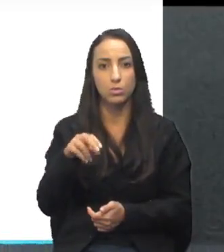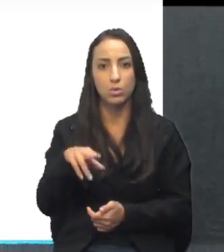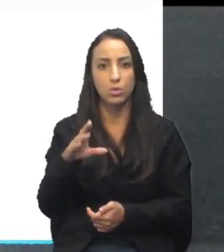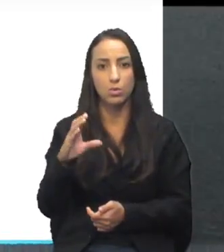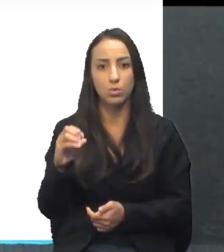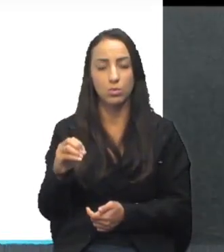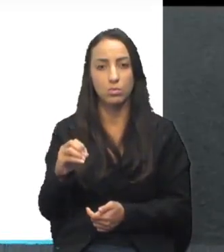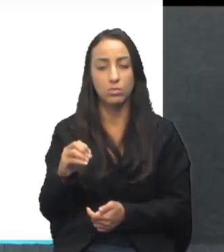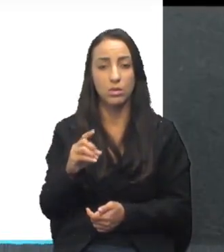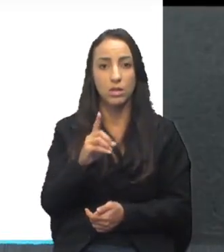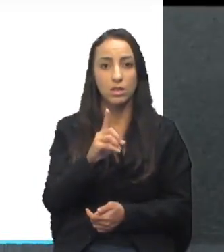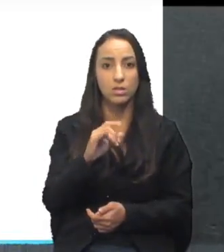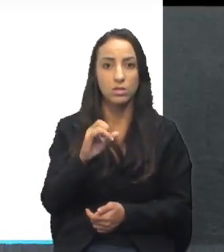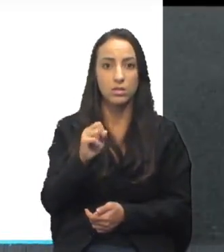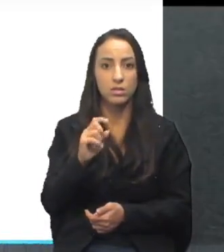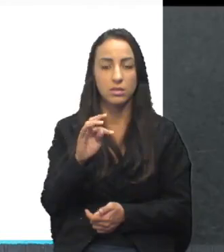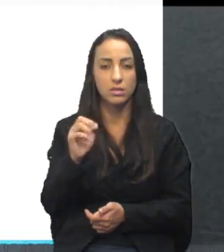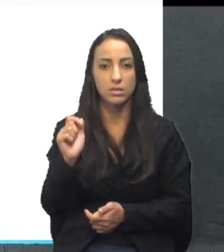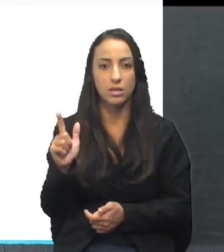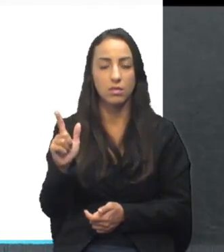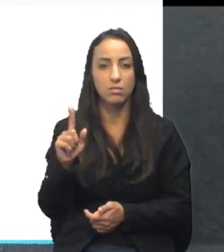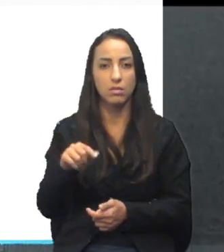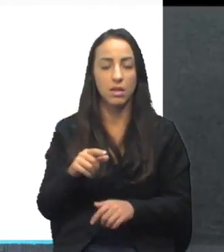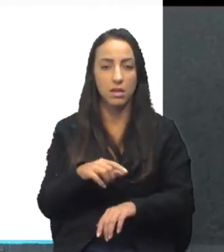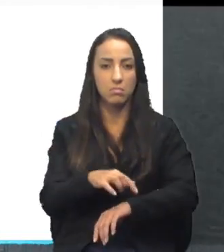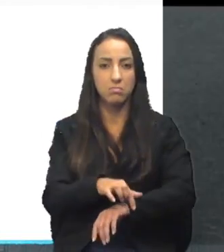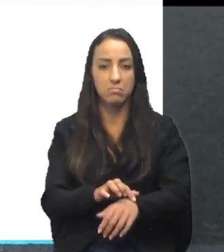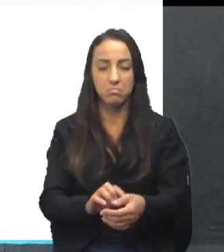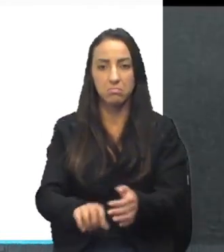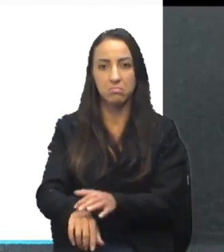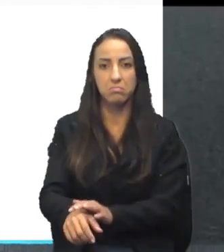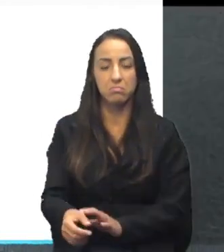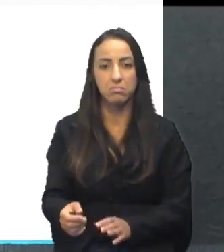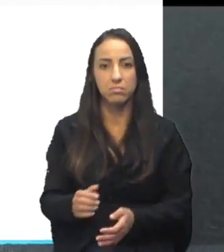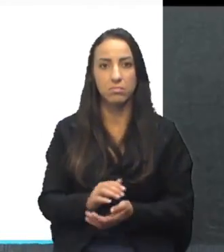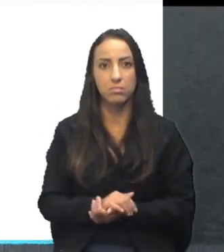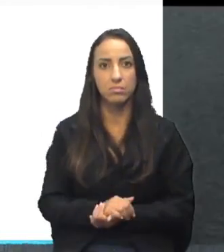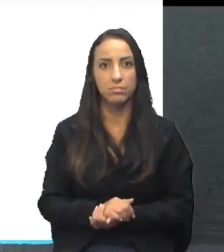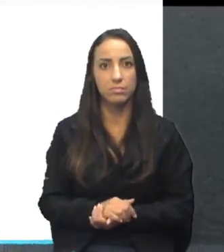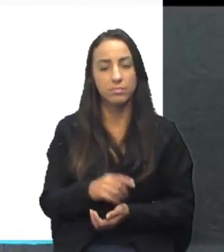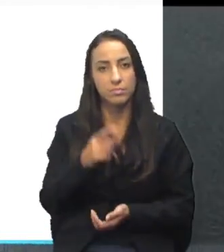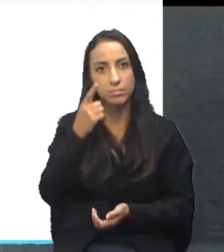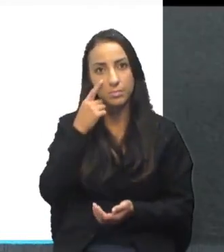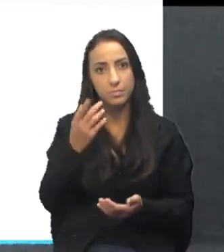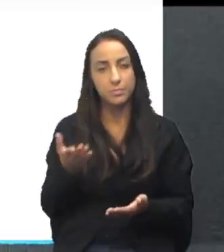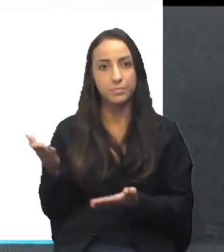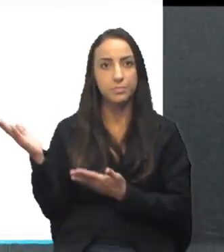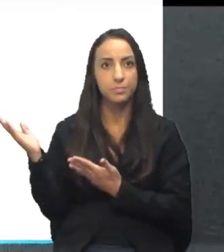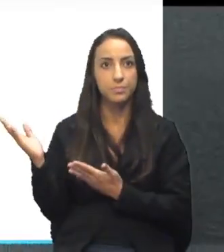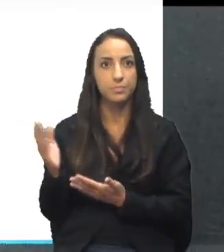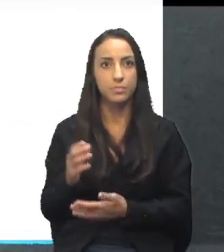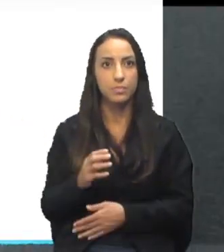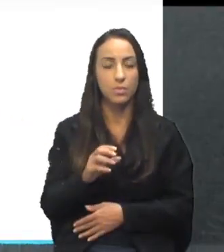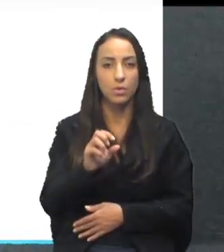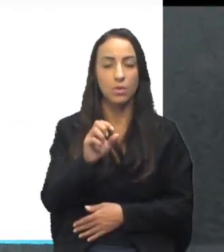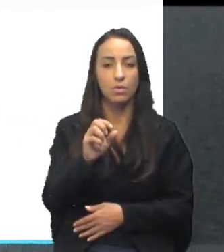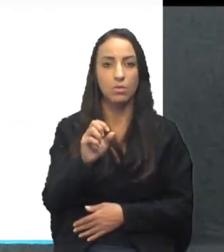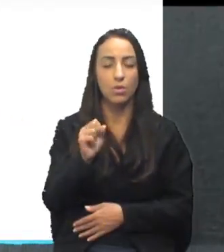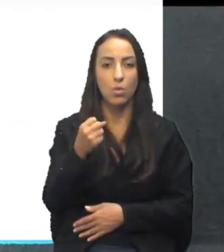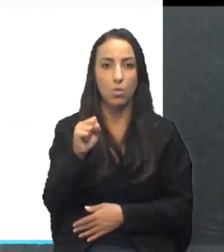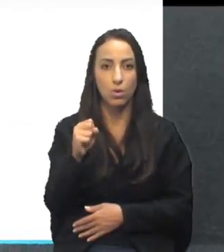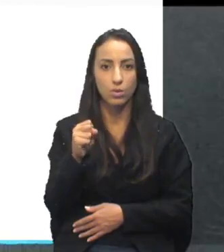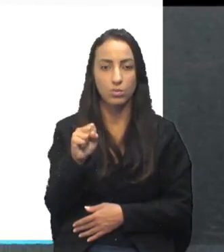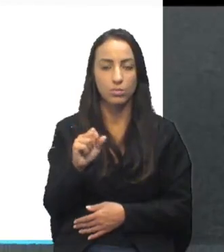E distal são as extremidades, tá? Principalmente as mãos. Temos também a bandagem em